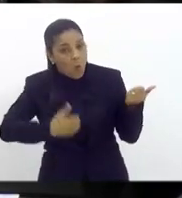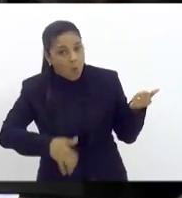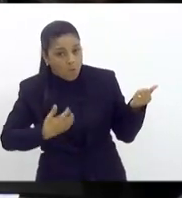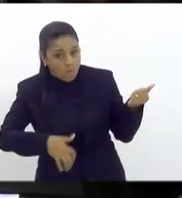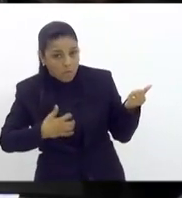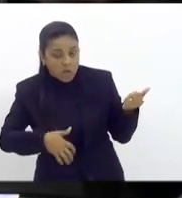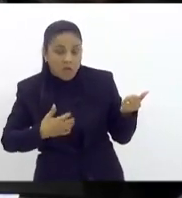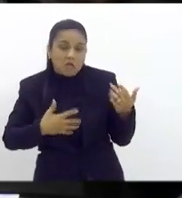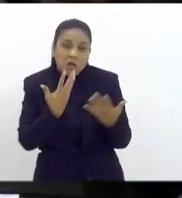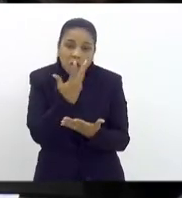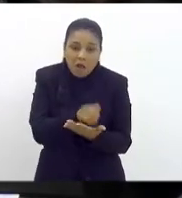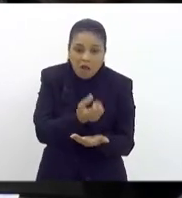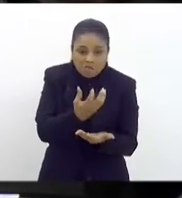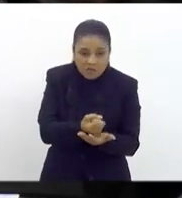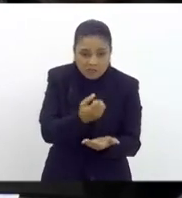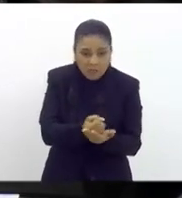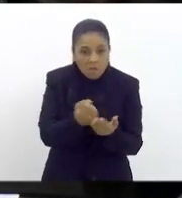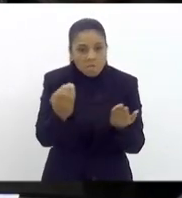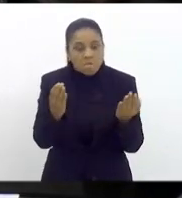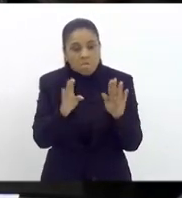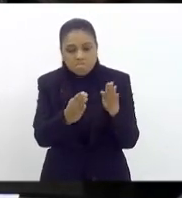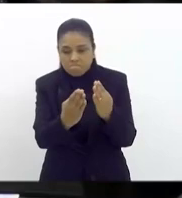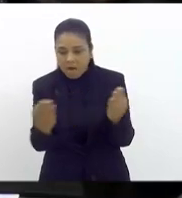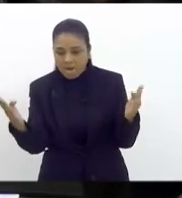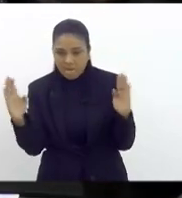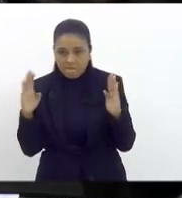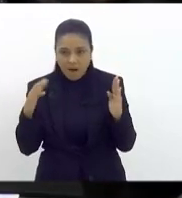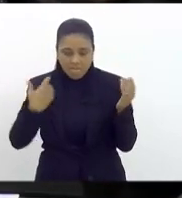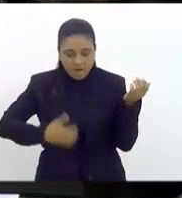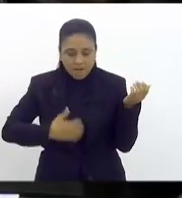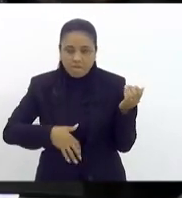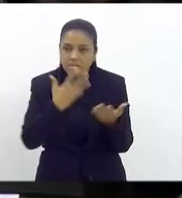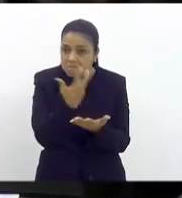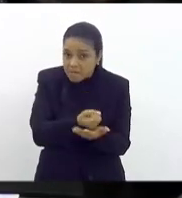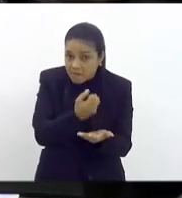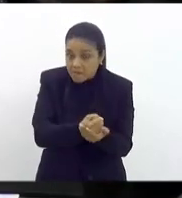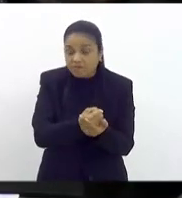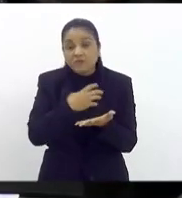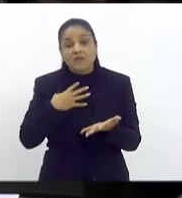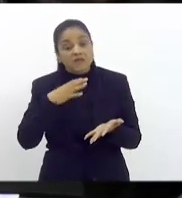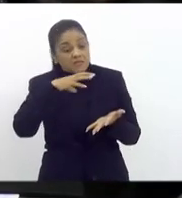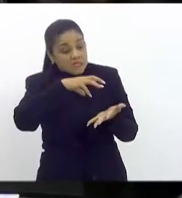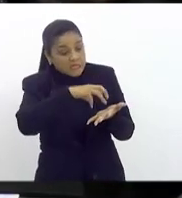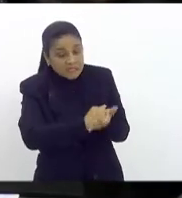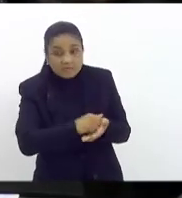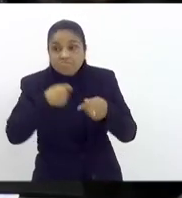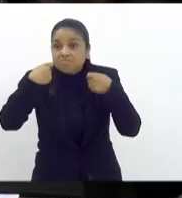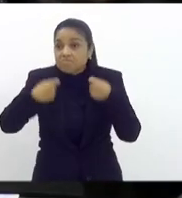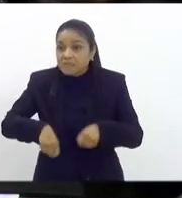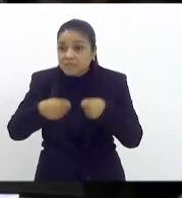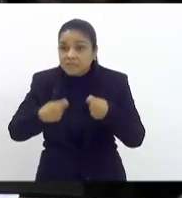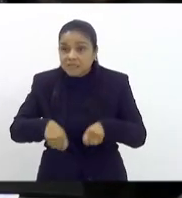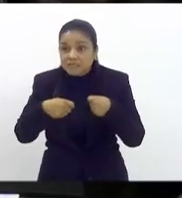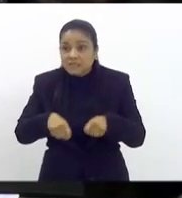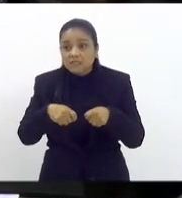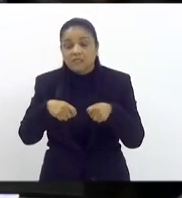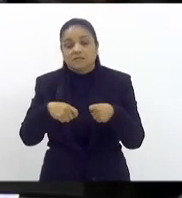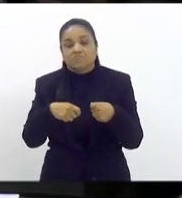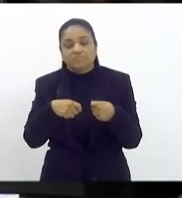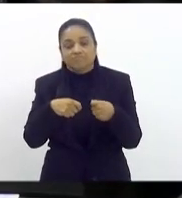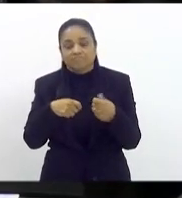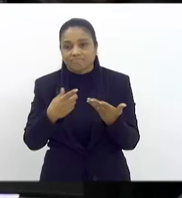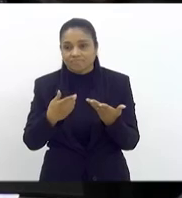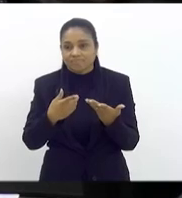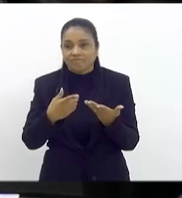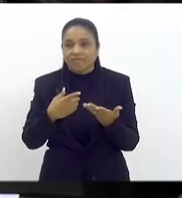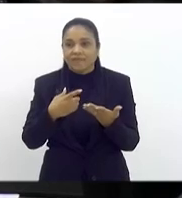de gravação, do fonograma, tenho que registrar esta obra em vários dispositivos,